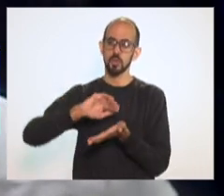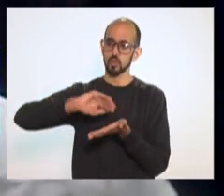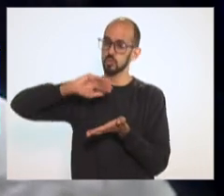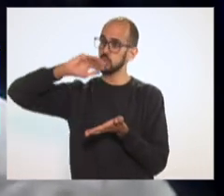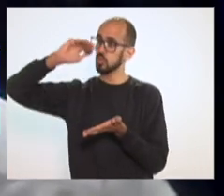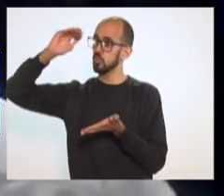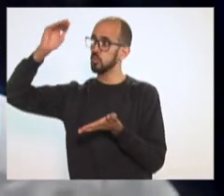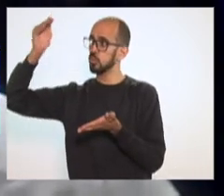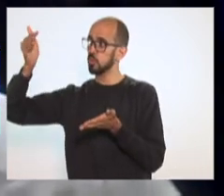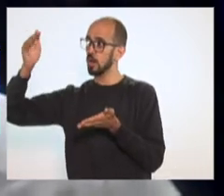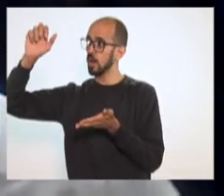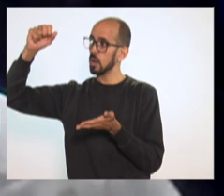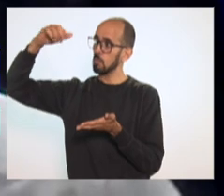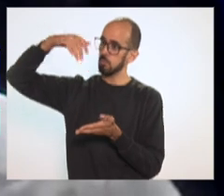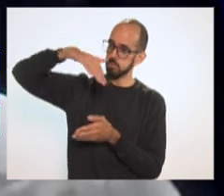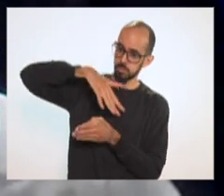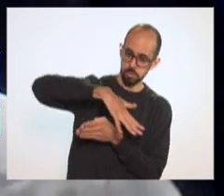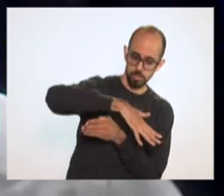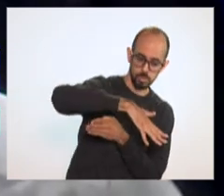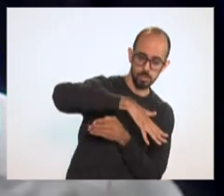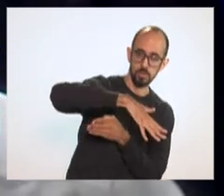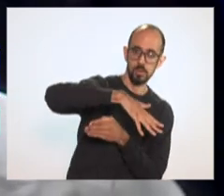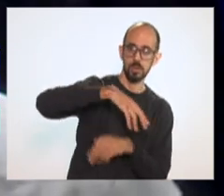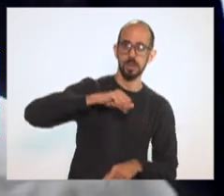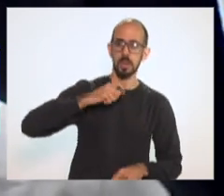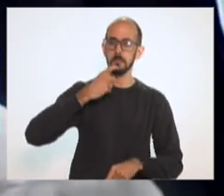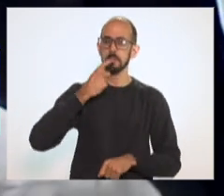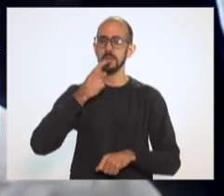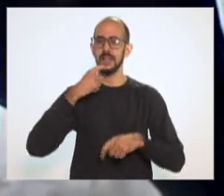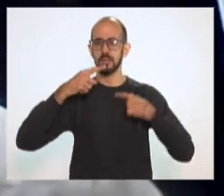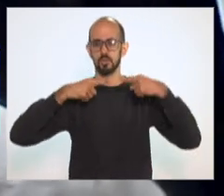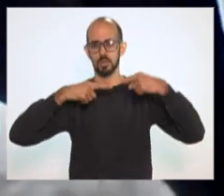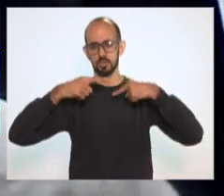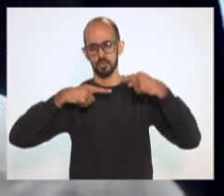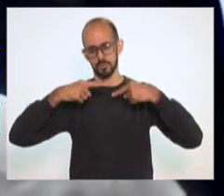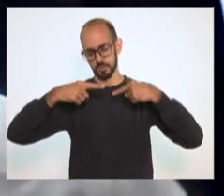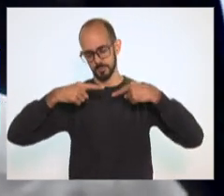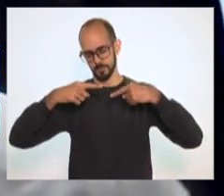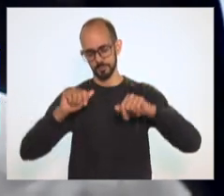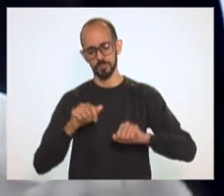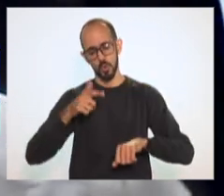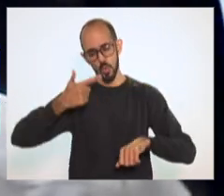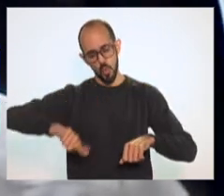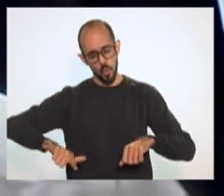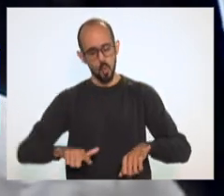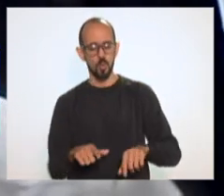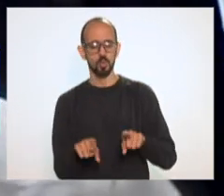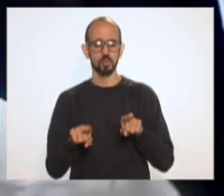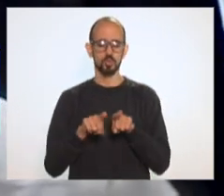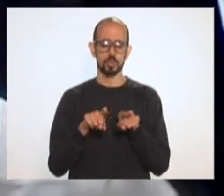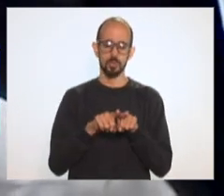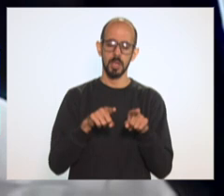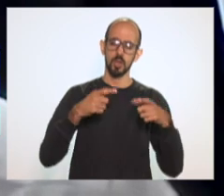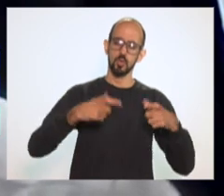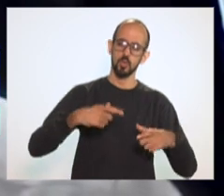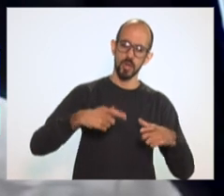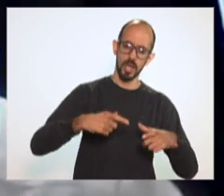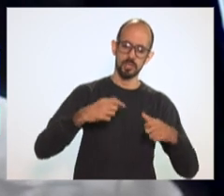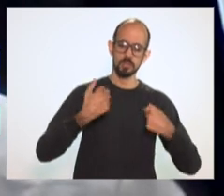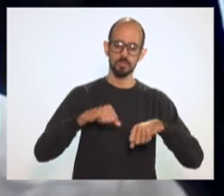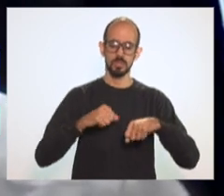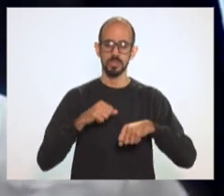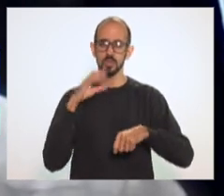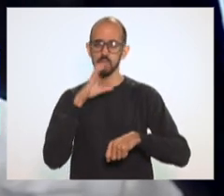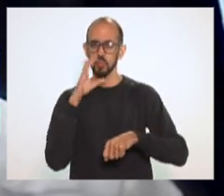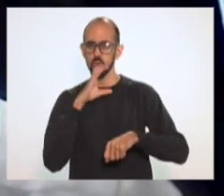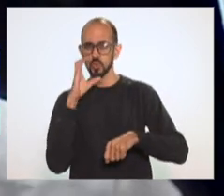México no Rio que encosta próximo à rodovia temos outros dois pontos ao longo da região 104 também precisam de uma intervenção